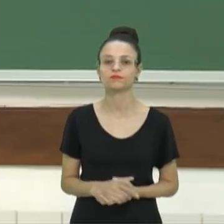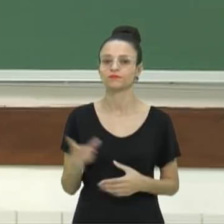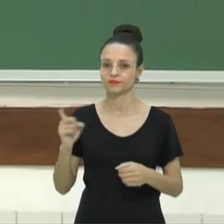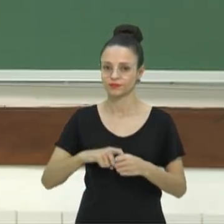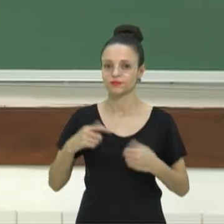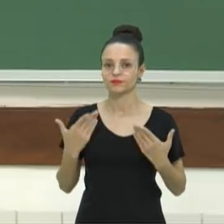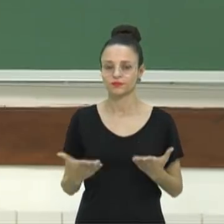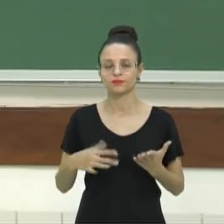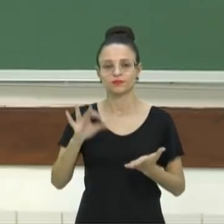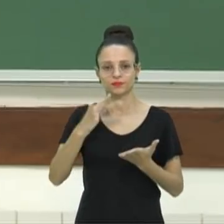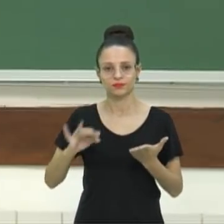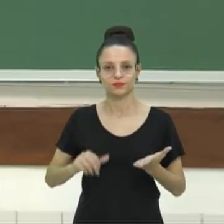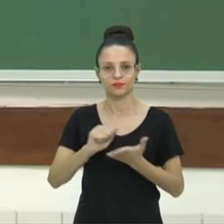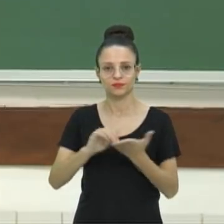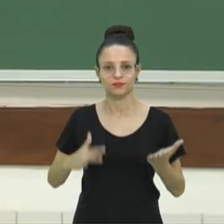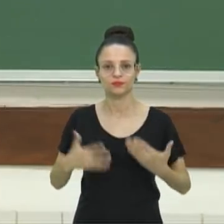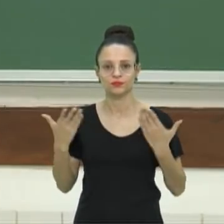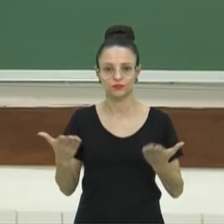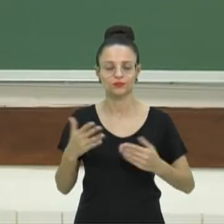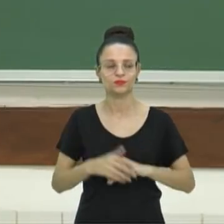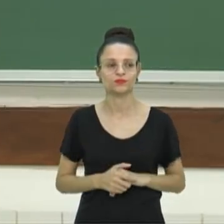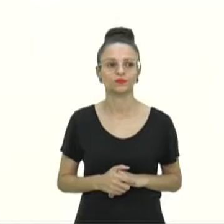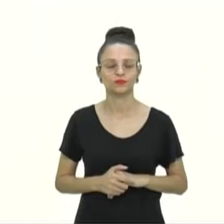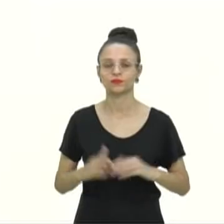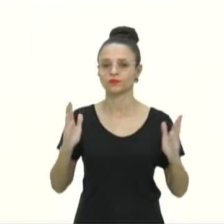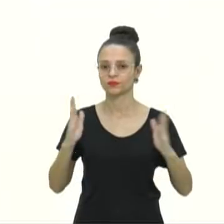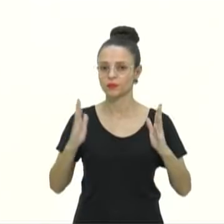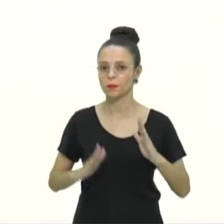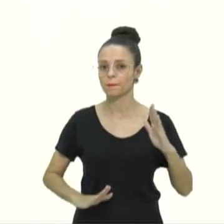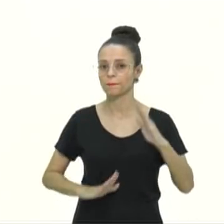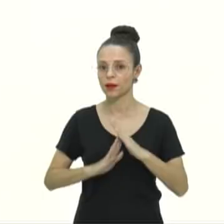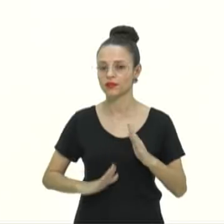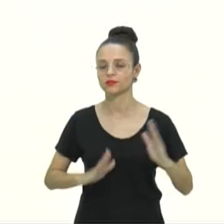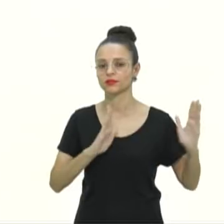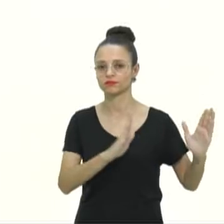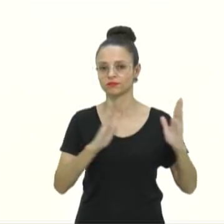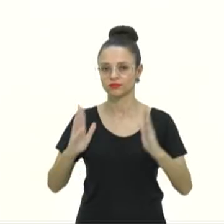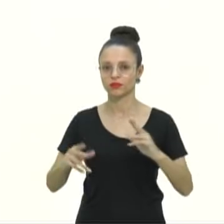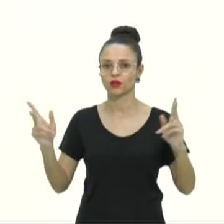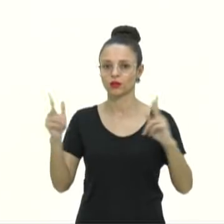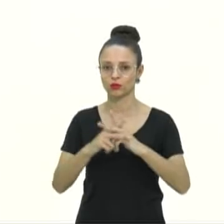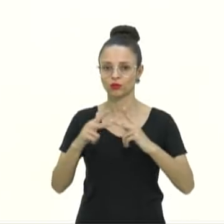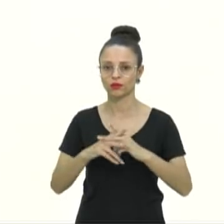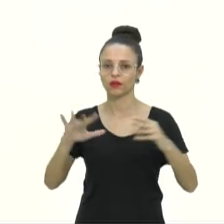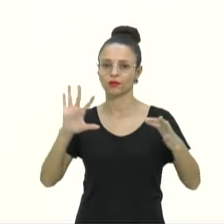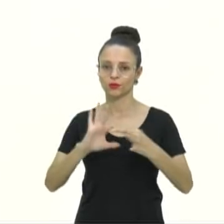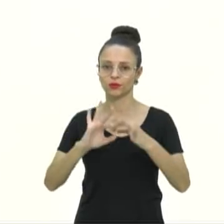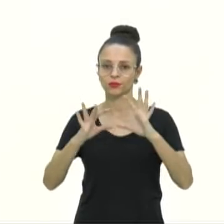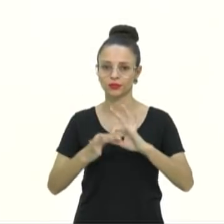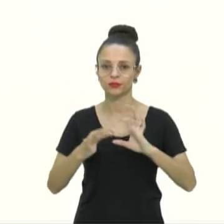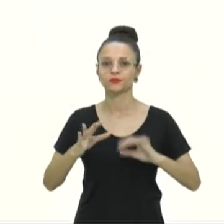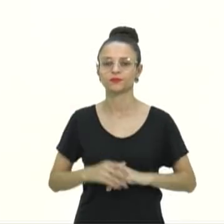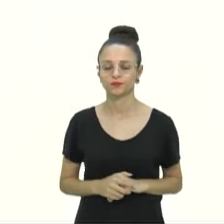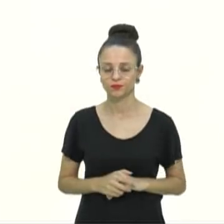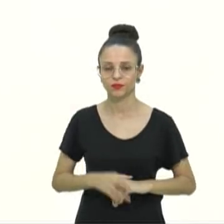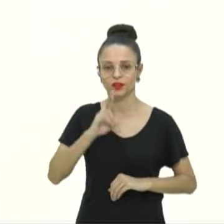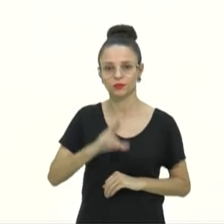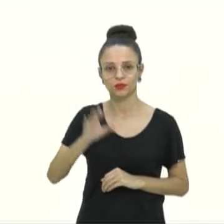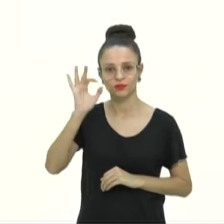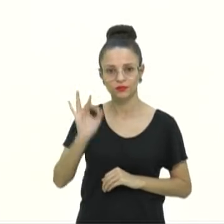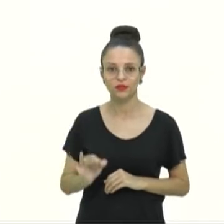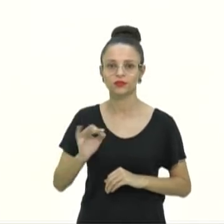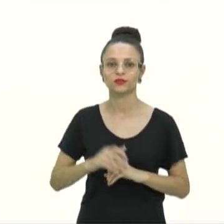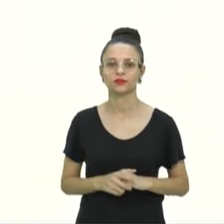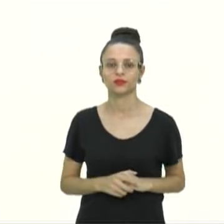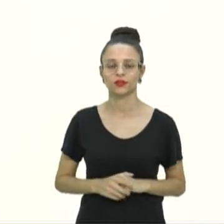Retornando então, galera, com a correção do quiz, que era o quê? A duração máxima do embate nas lutas olímpicas. Resposta correta,